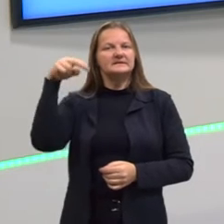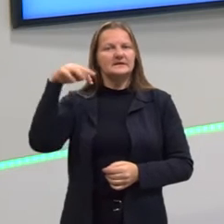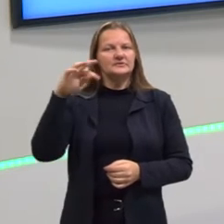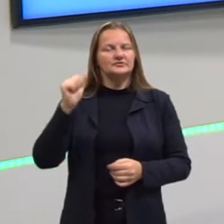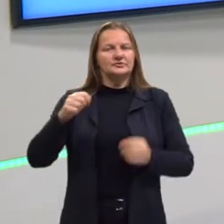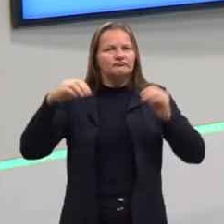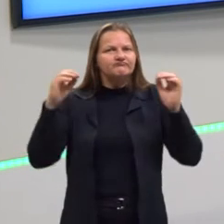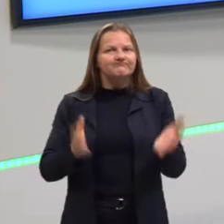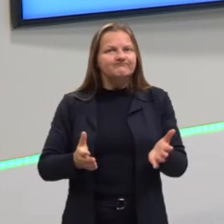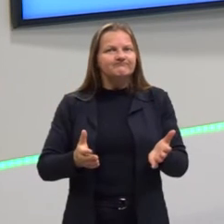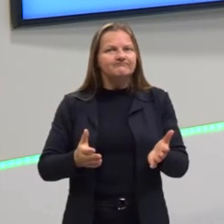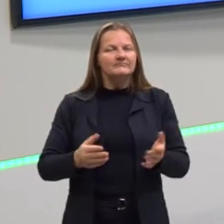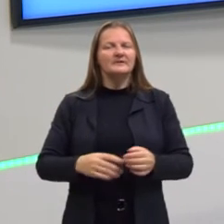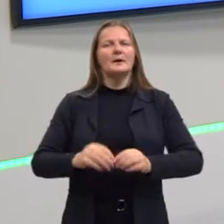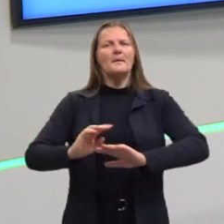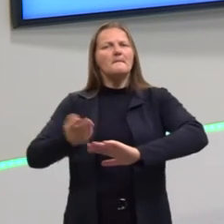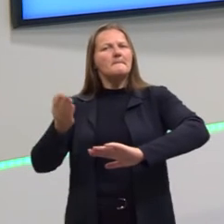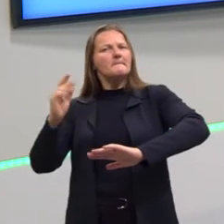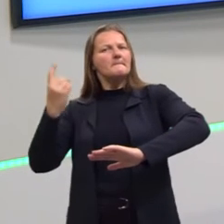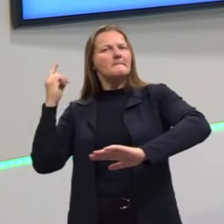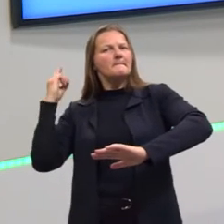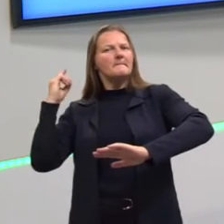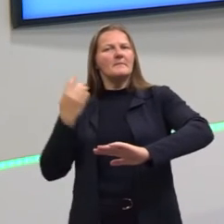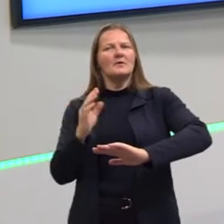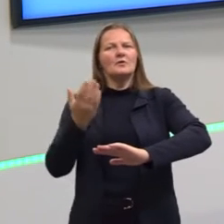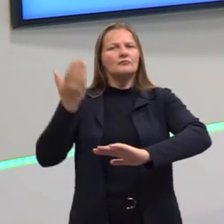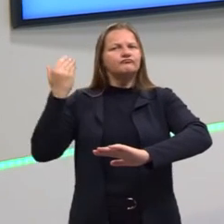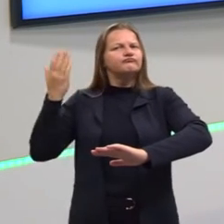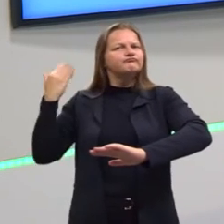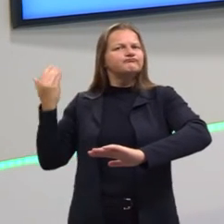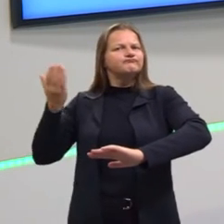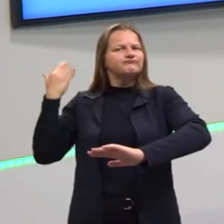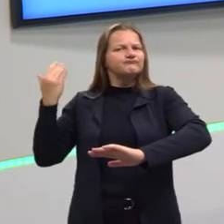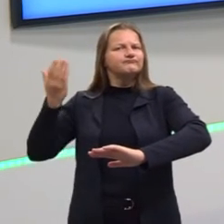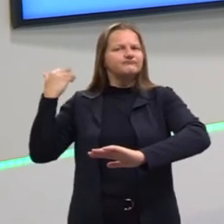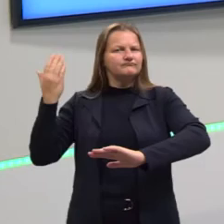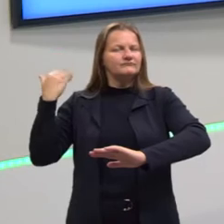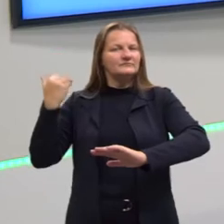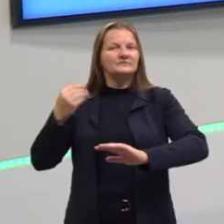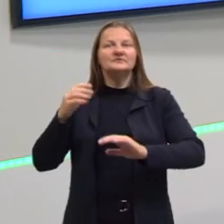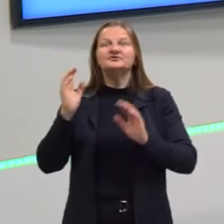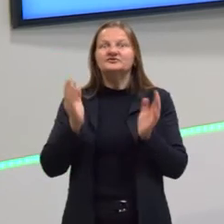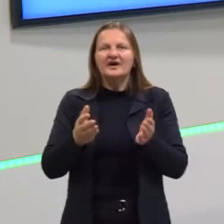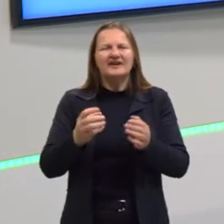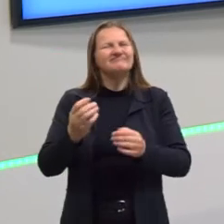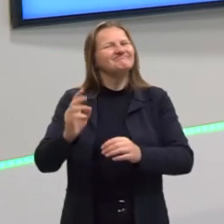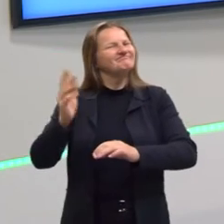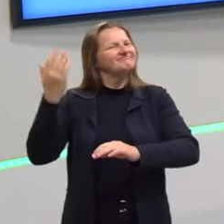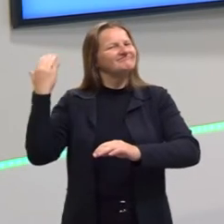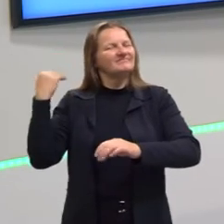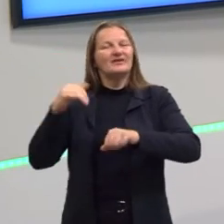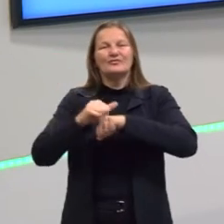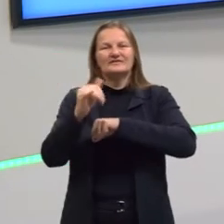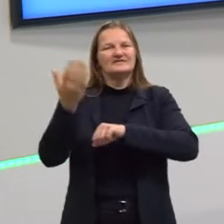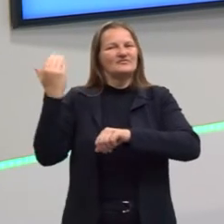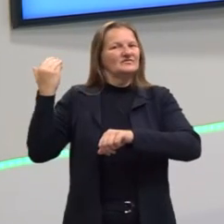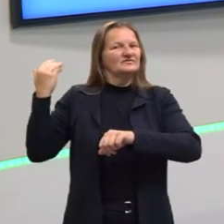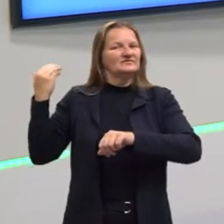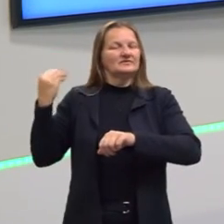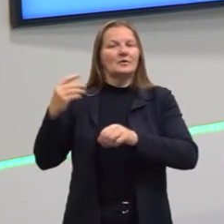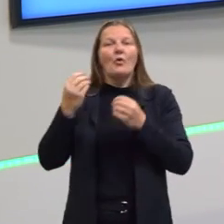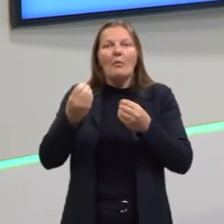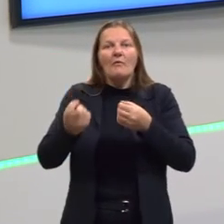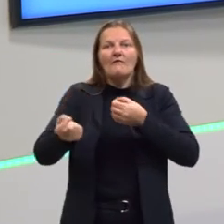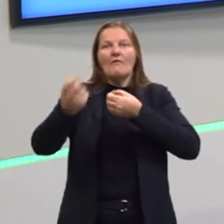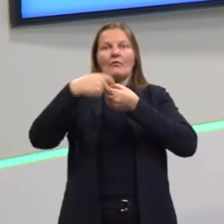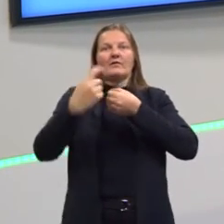normalmente passado ação que já aconteceu e que não tem mais como